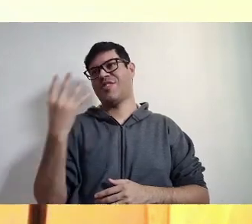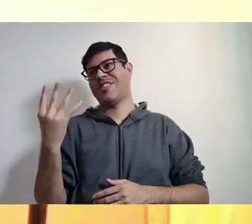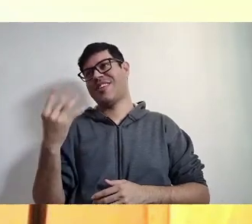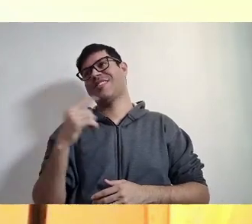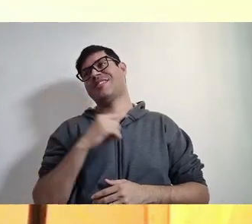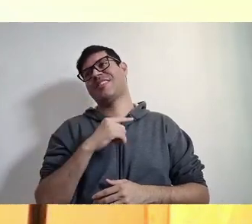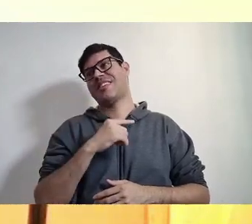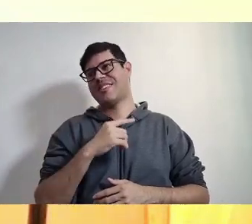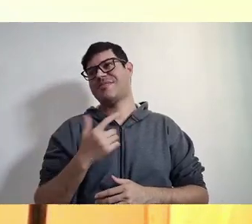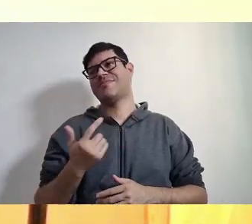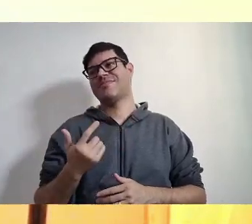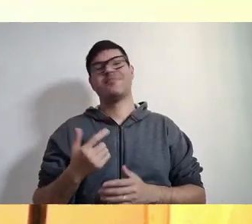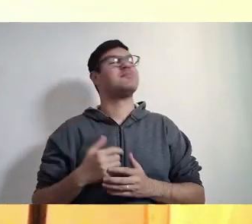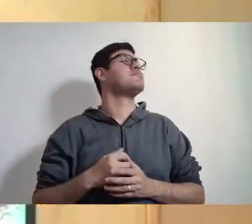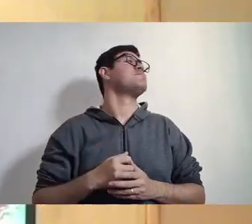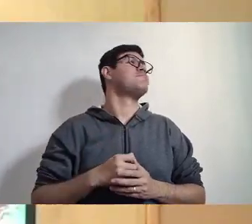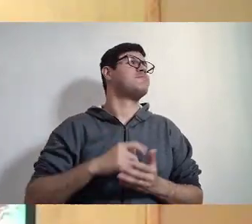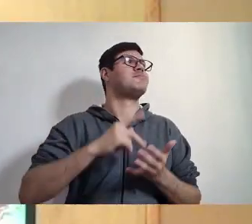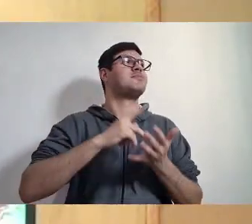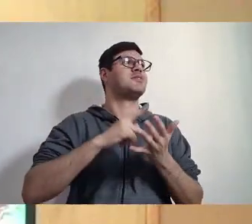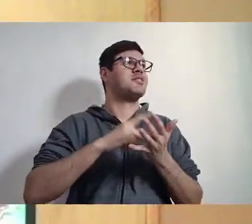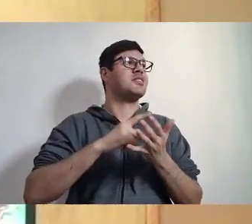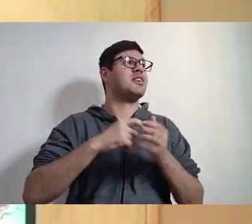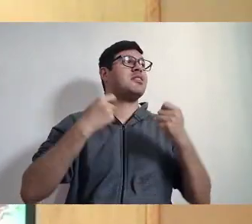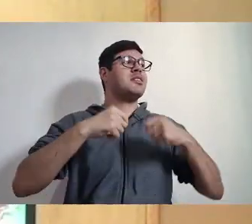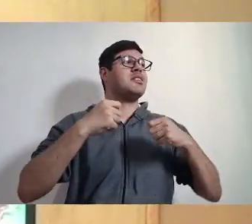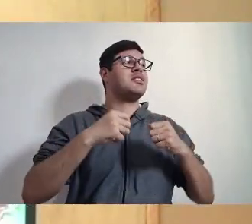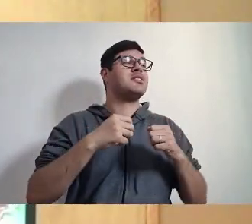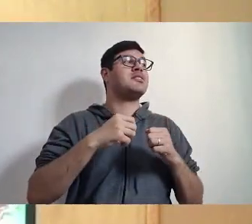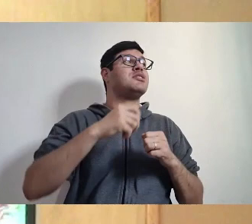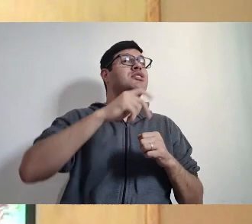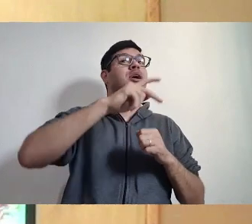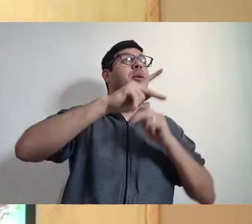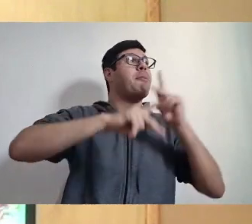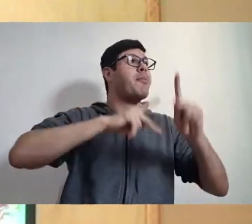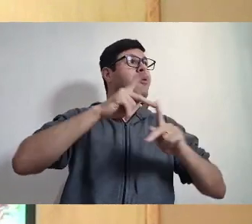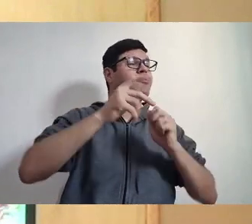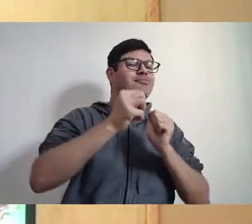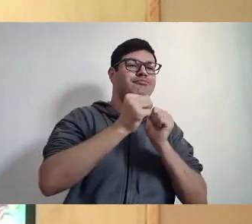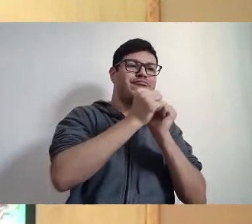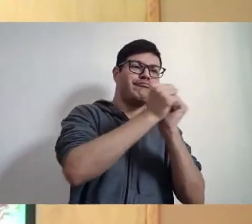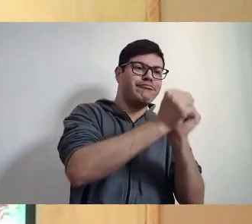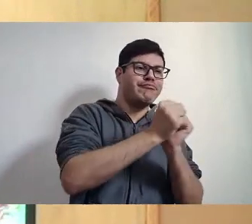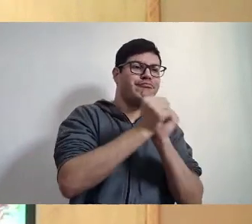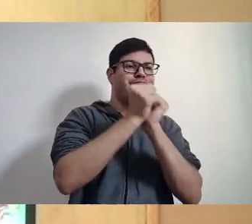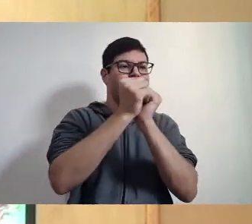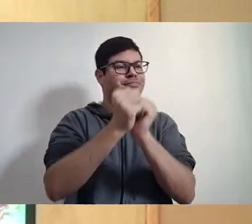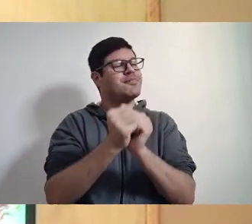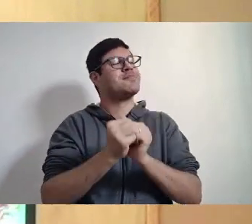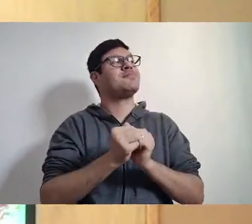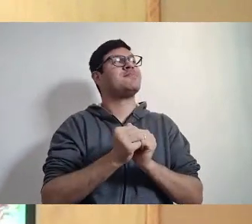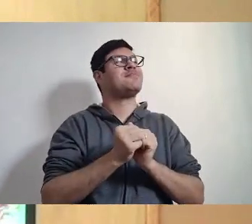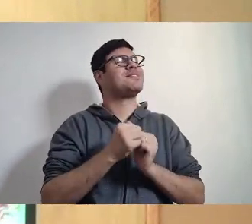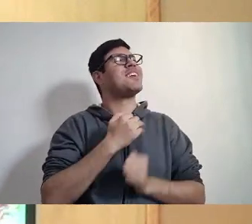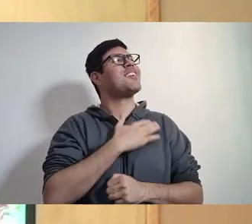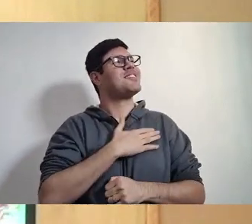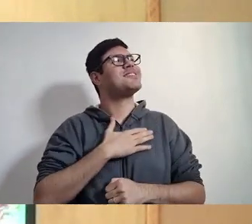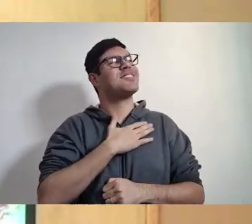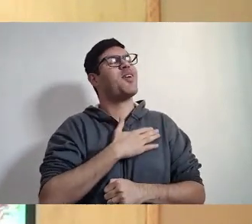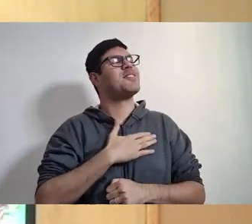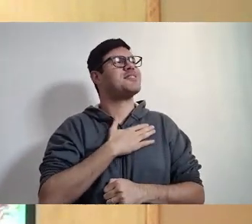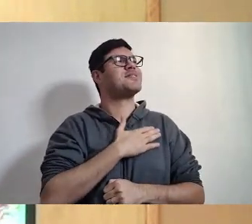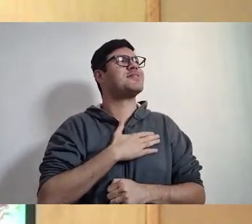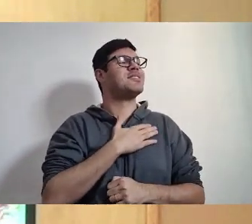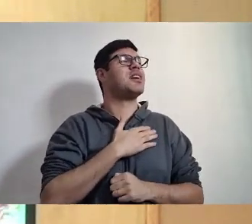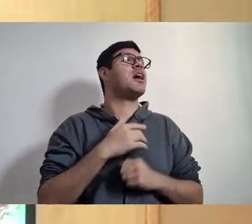tem as demandas e tá ali junto com o povo. Você tá na sua casa, tem gente que bate na casa. Então, assim, e é gostoso isso, viu, Gil? A